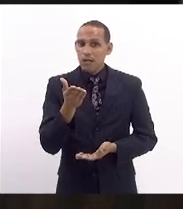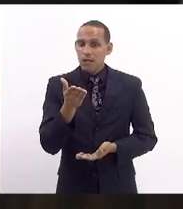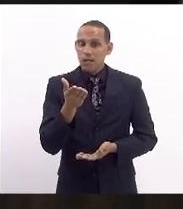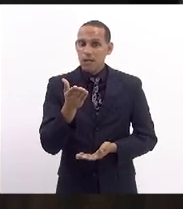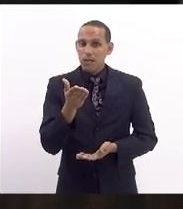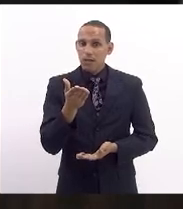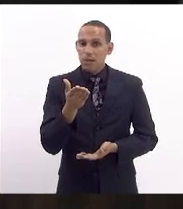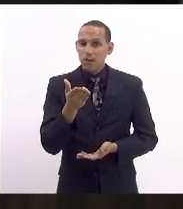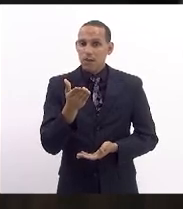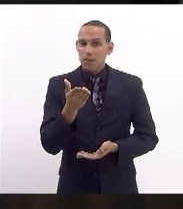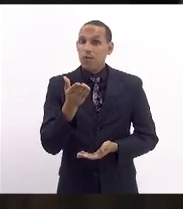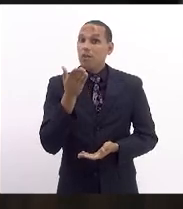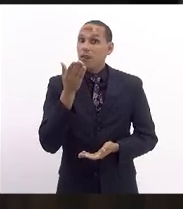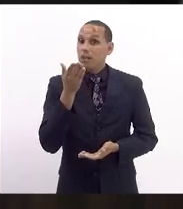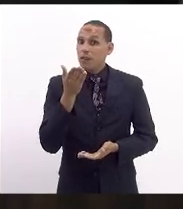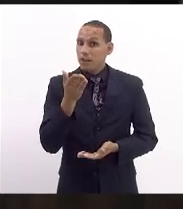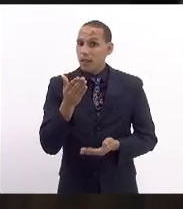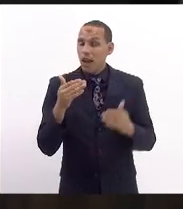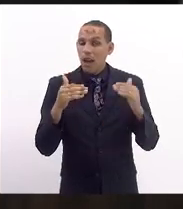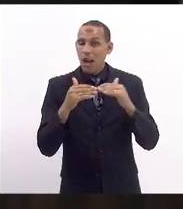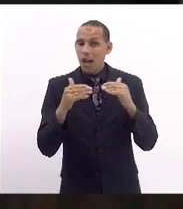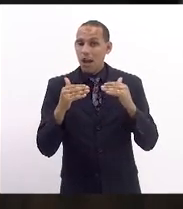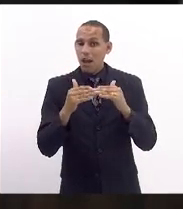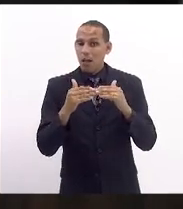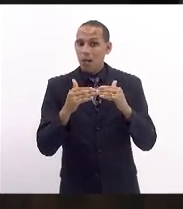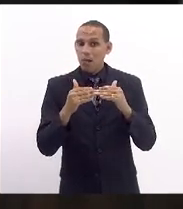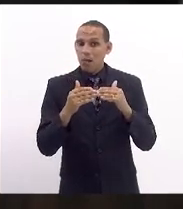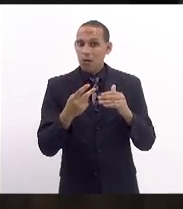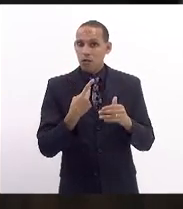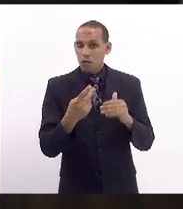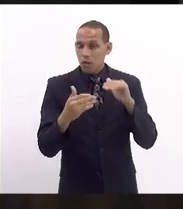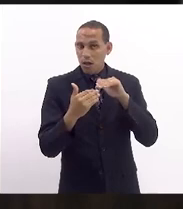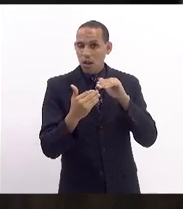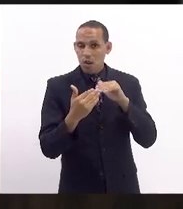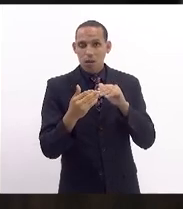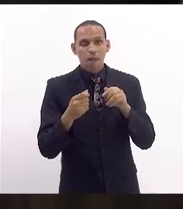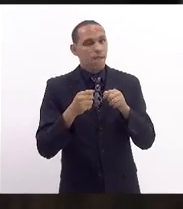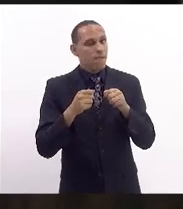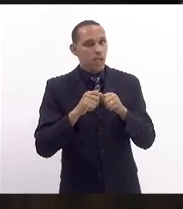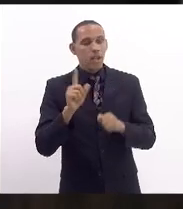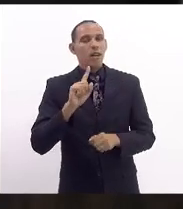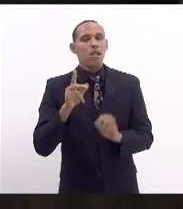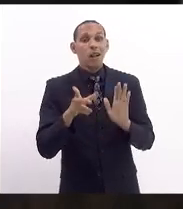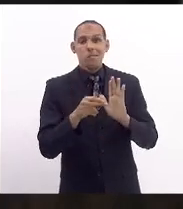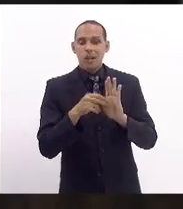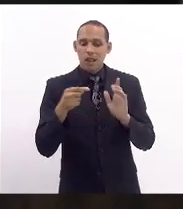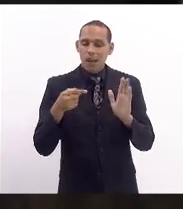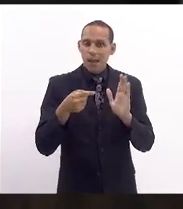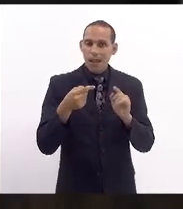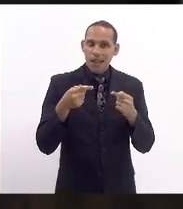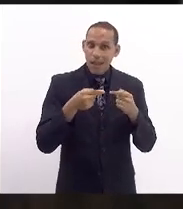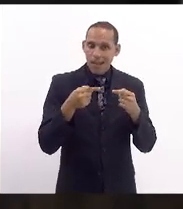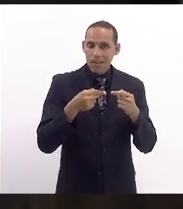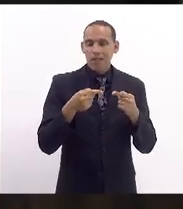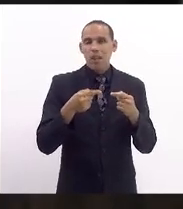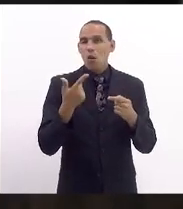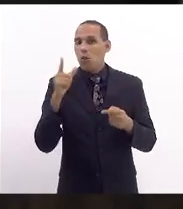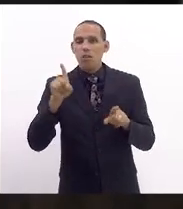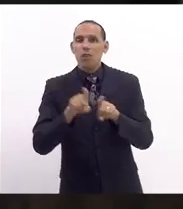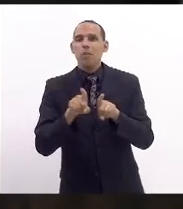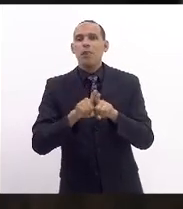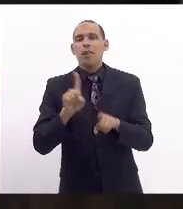não não fez comigo acordo em relação a essa emenda e nem a sobre as outras não